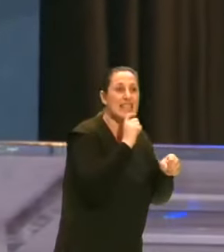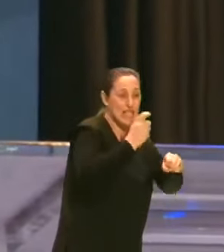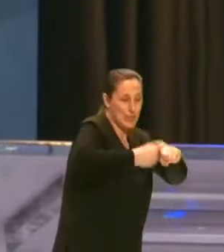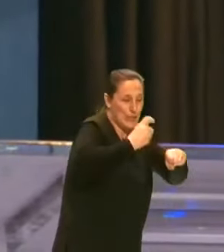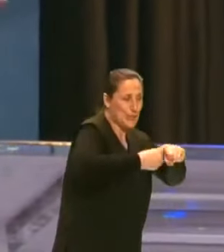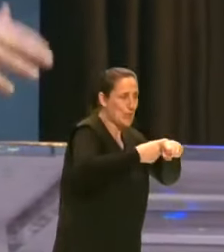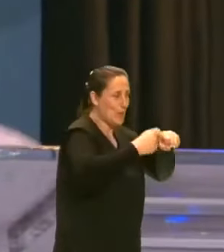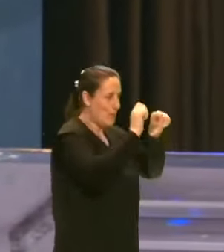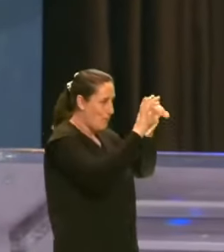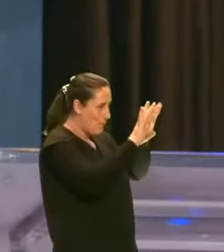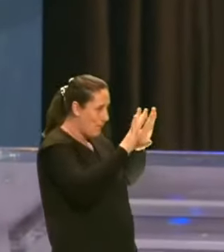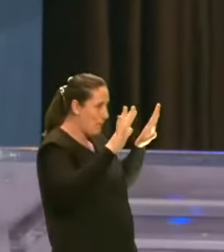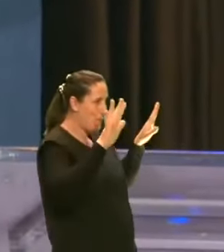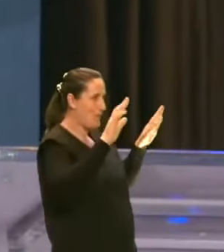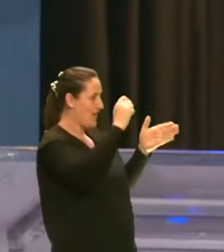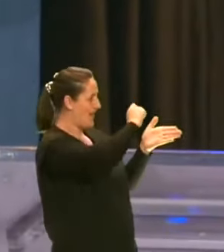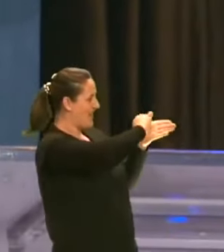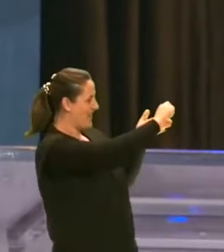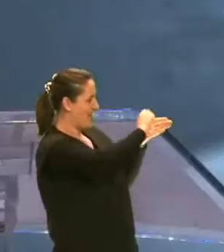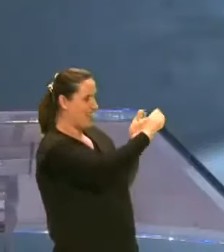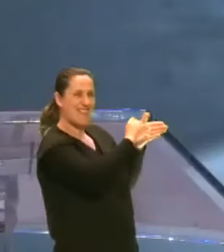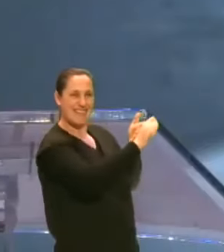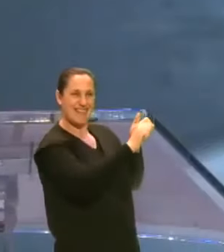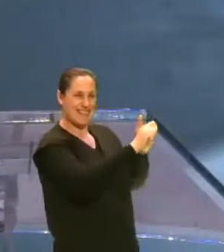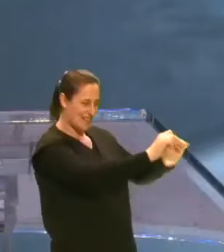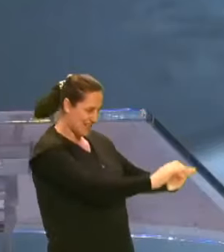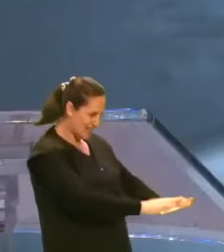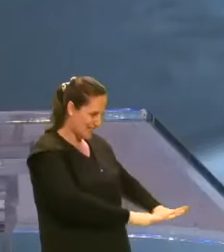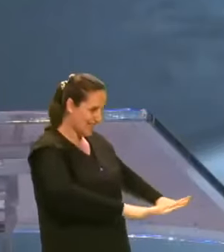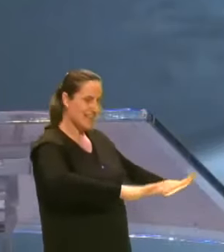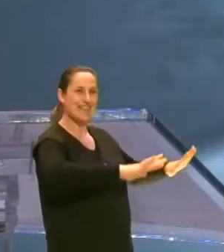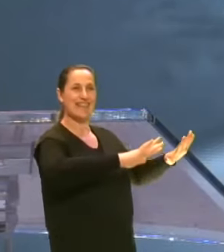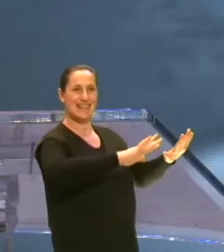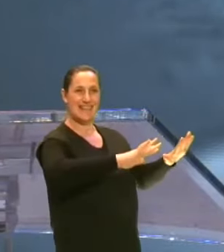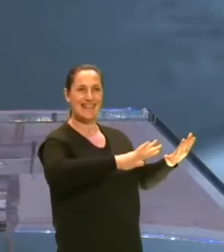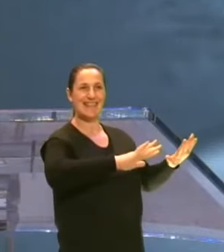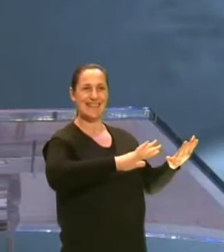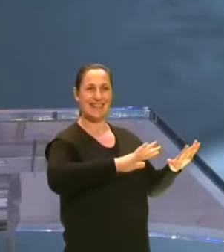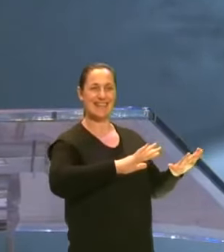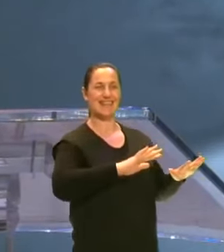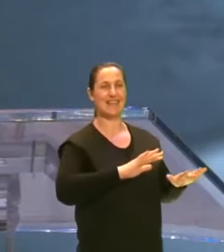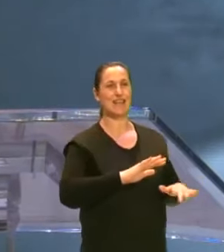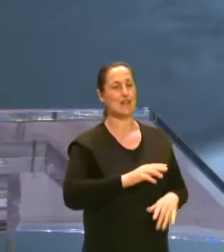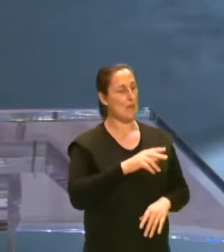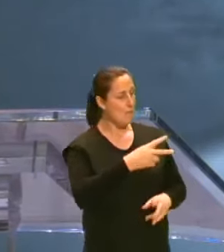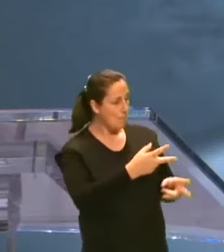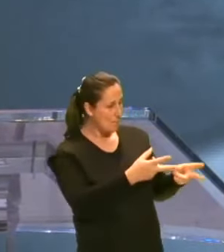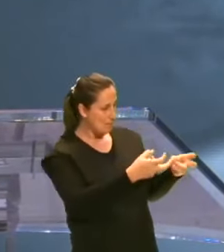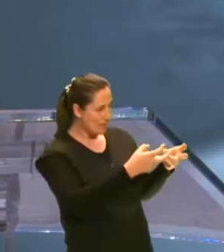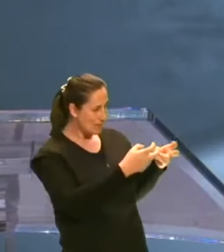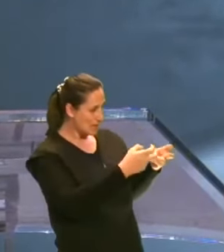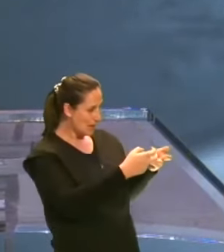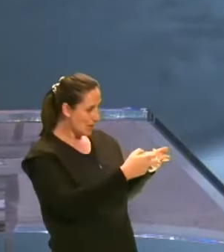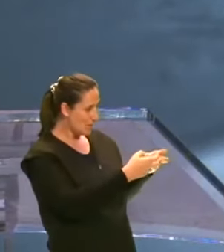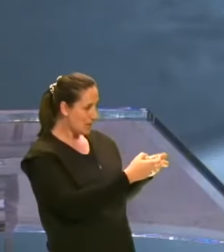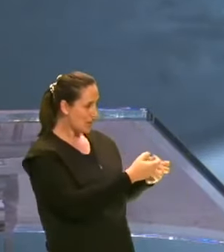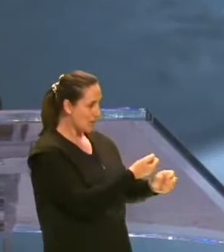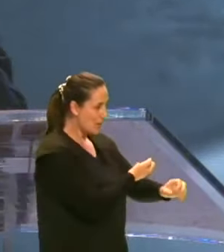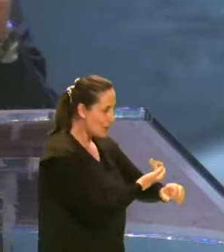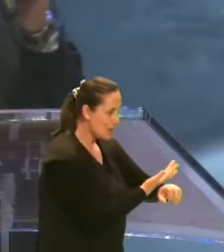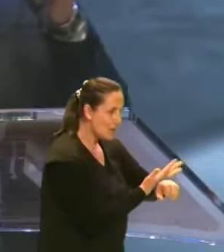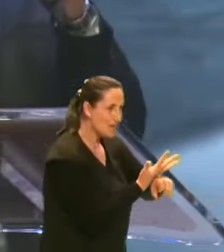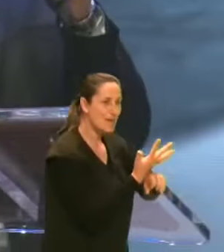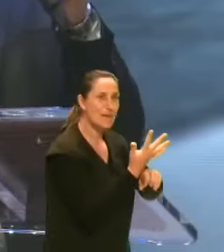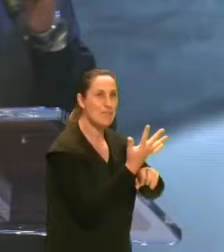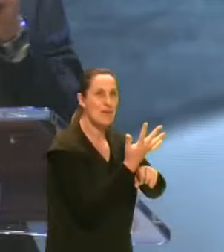gente posta o nosso carro cheio de gelo. A gente vê a geada na grama. E a gente fala,